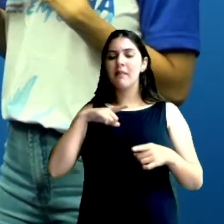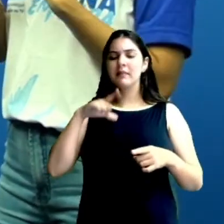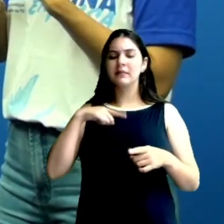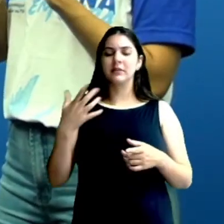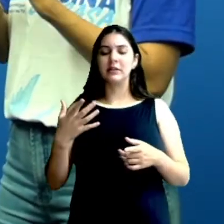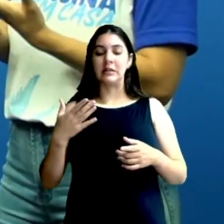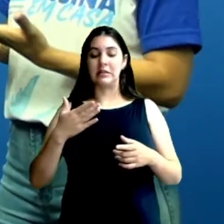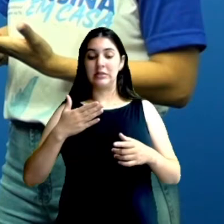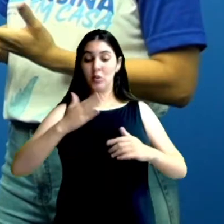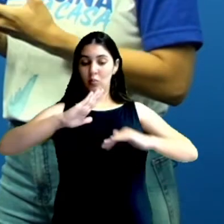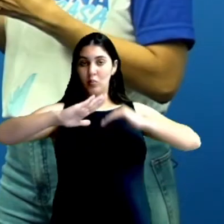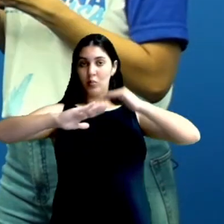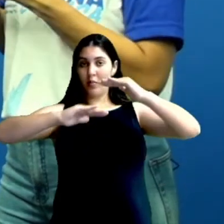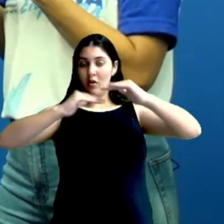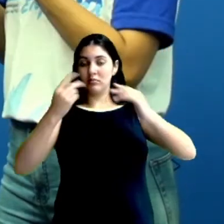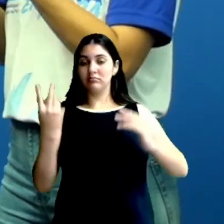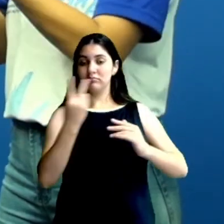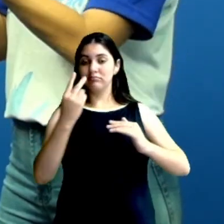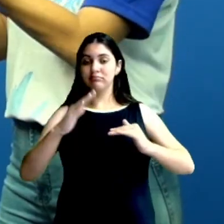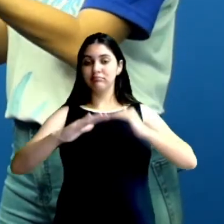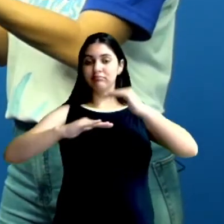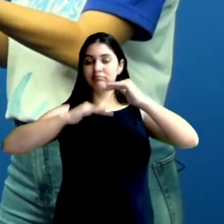ocorra essa evolução